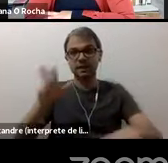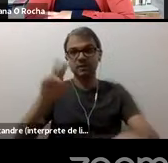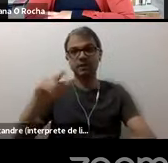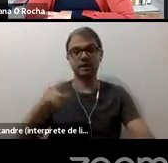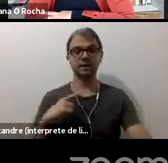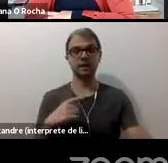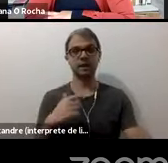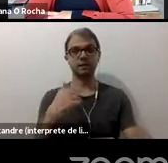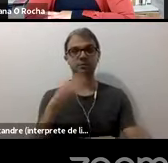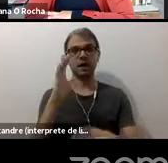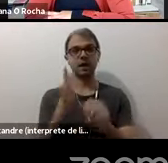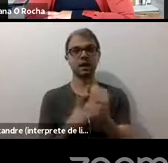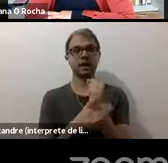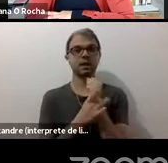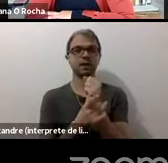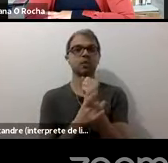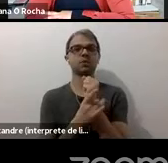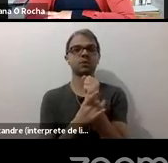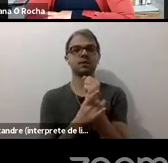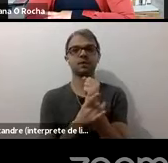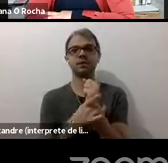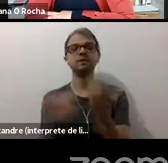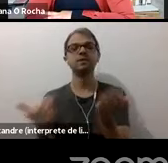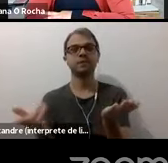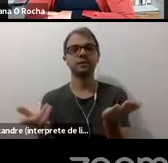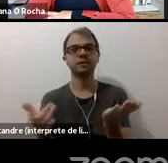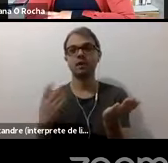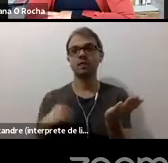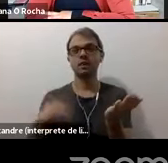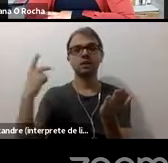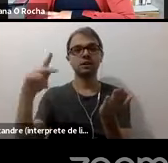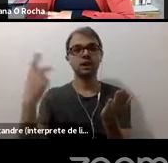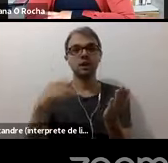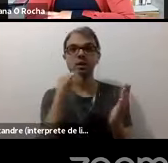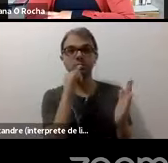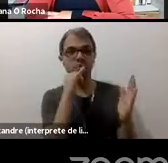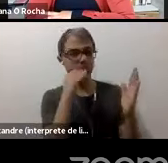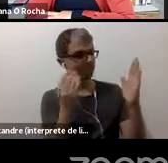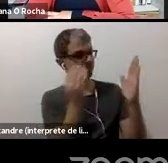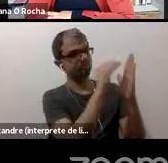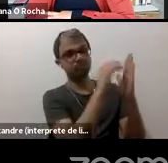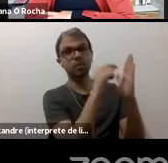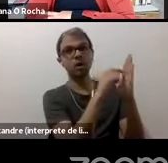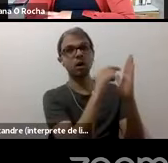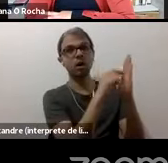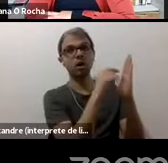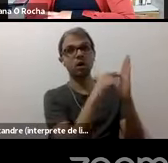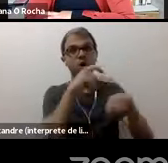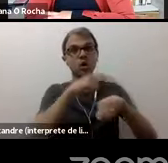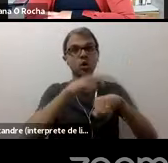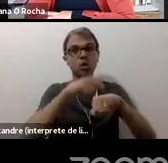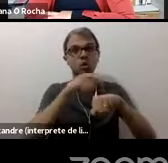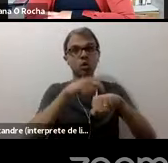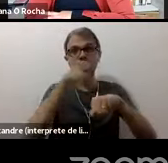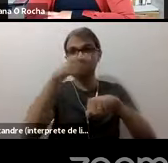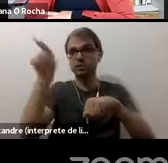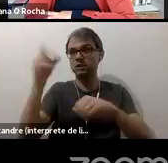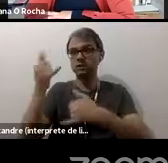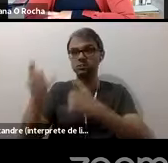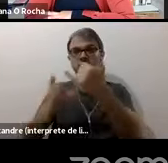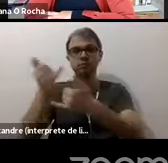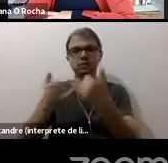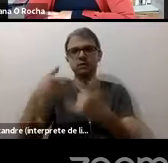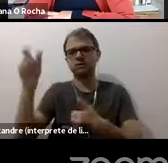relação ao que vai acontecer com ela. Uma rotina que tem lá, esse aqui é o horário de você estar no quintal, vai brincar de corda,